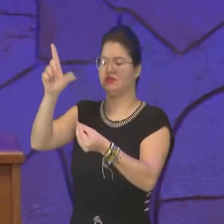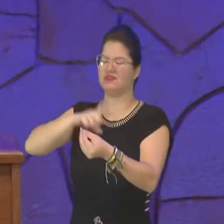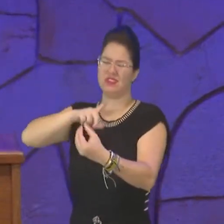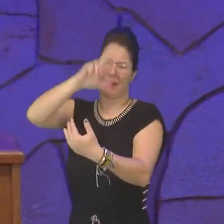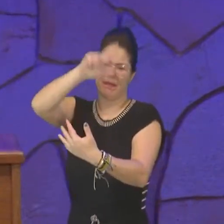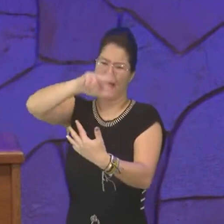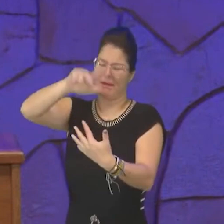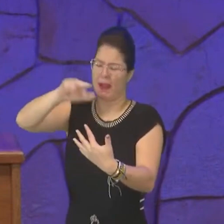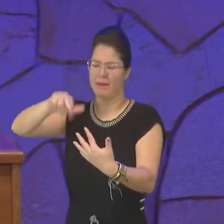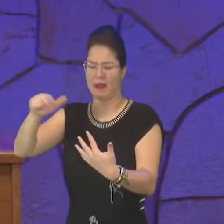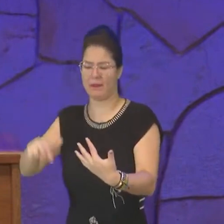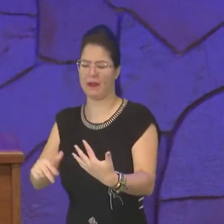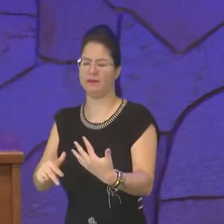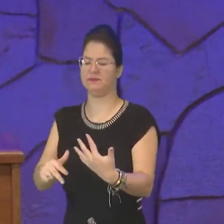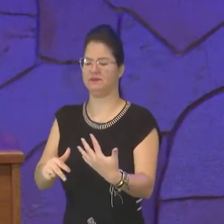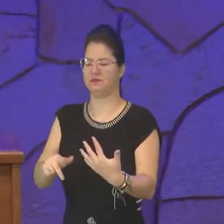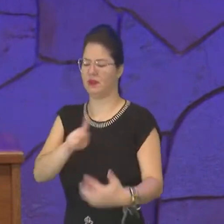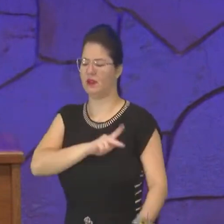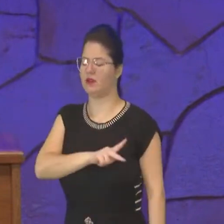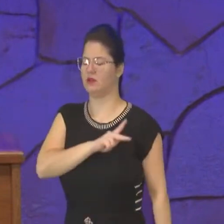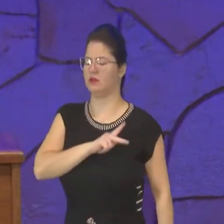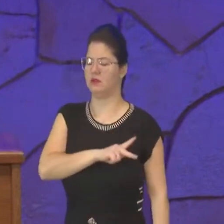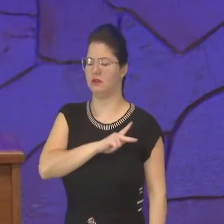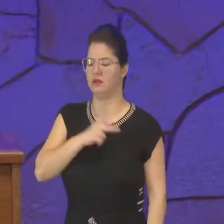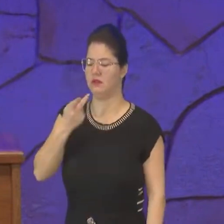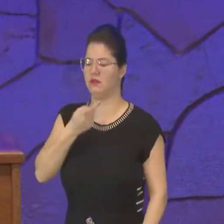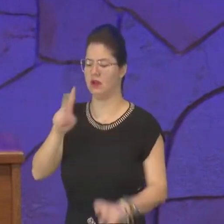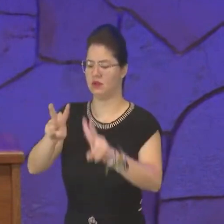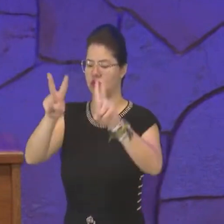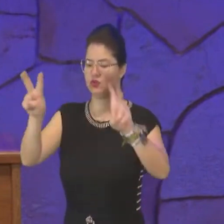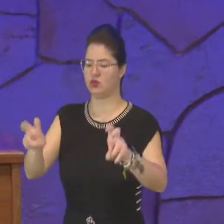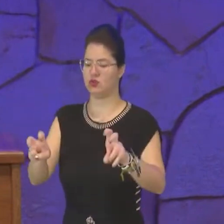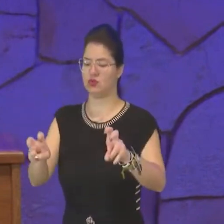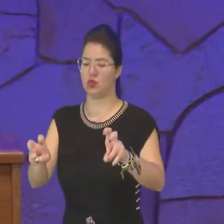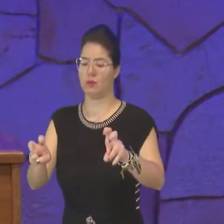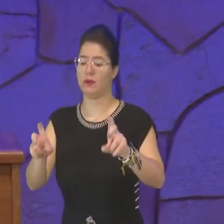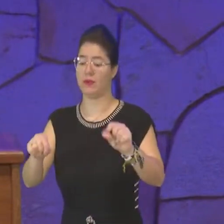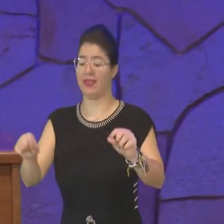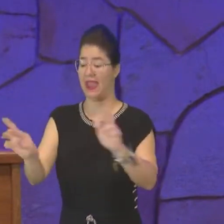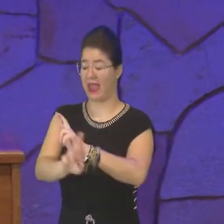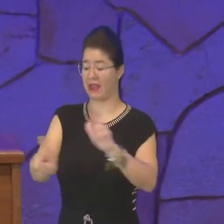quando ele fala a respeito da ligação entre o crente e o incrédulo,